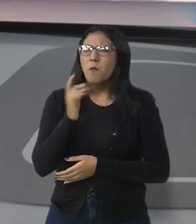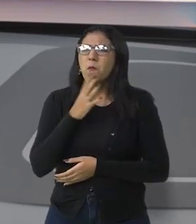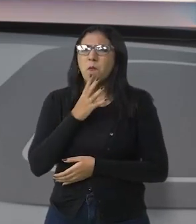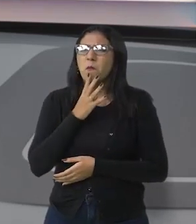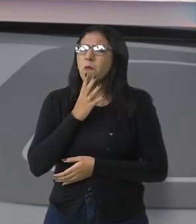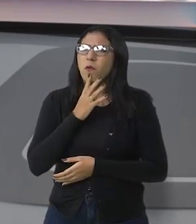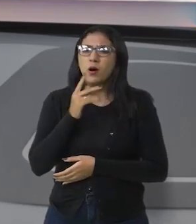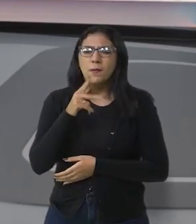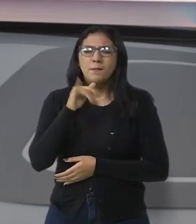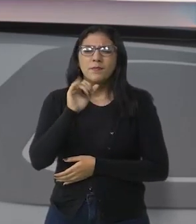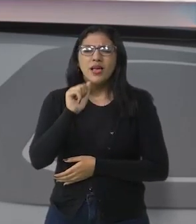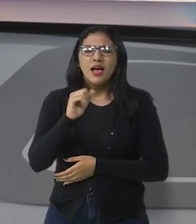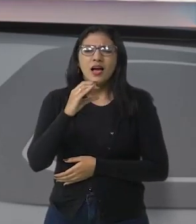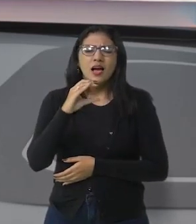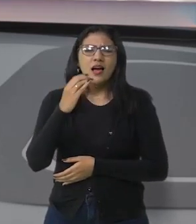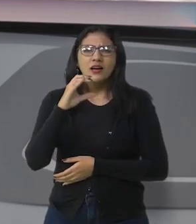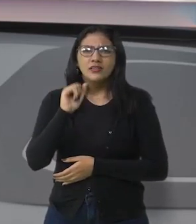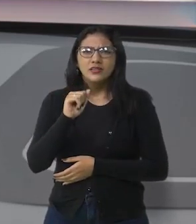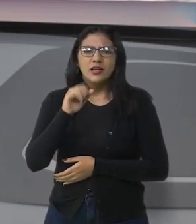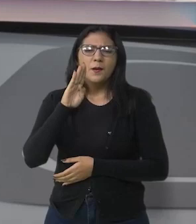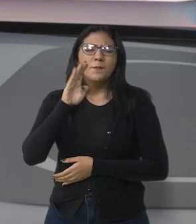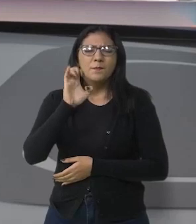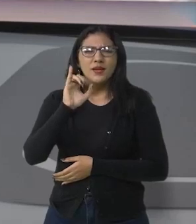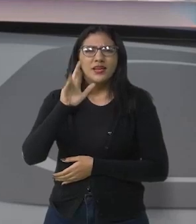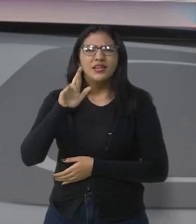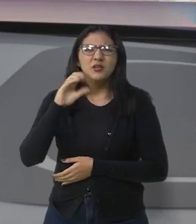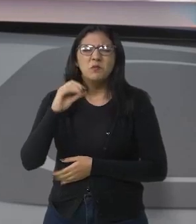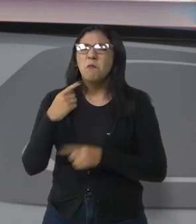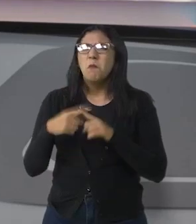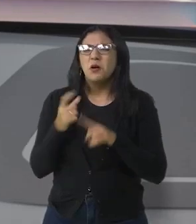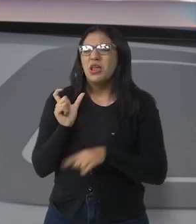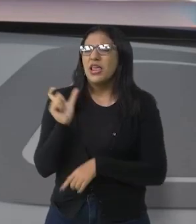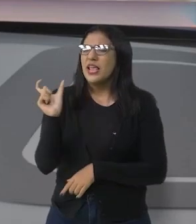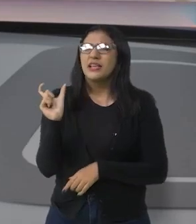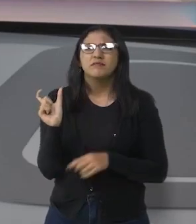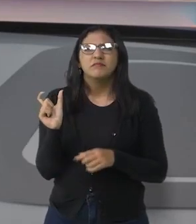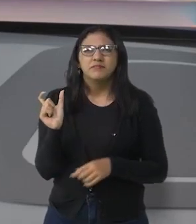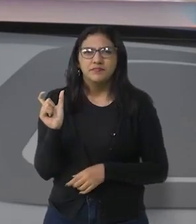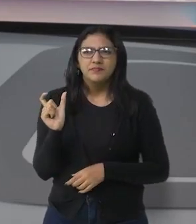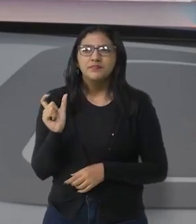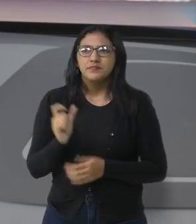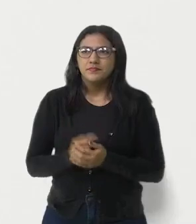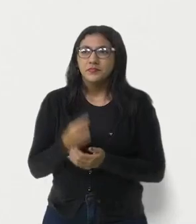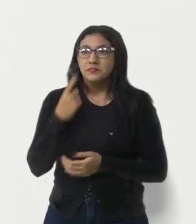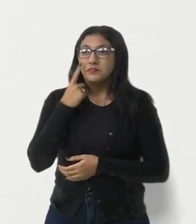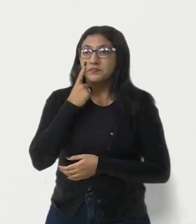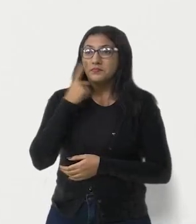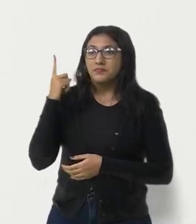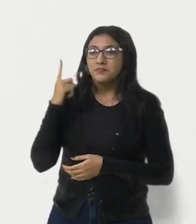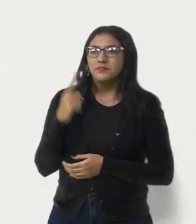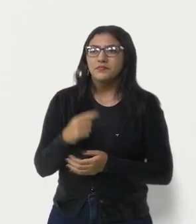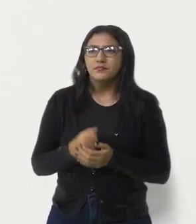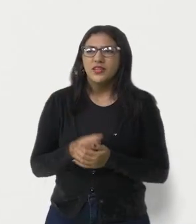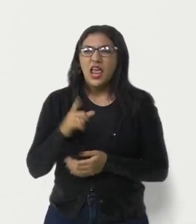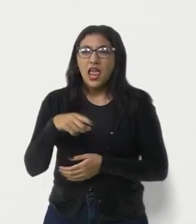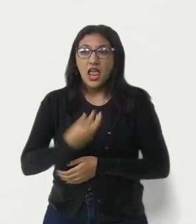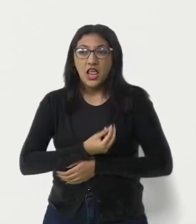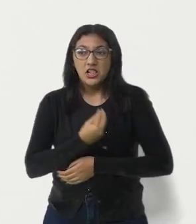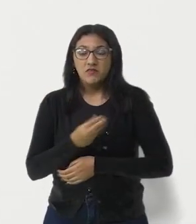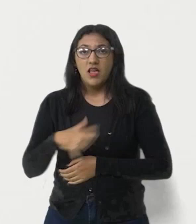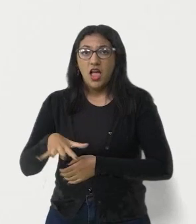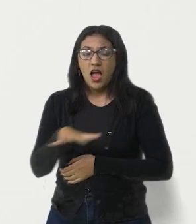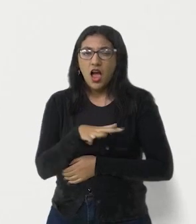esse termo. O que é um piaçabeiro? O que ele faz? E por que ele tem esse nome? Então, olha lá, o piaçabeiro, ele vive